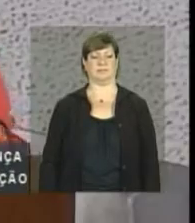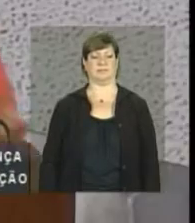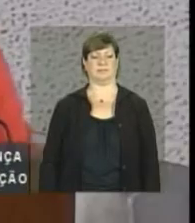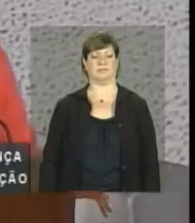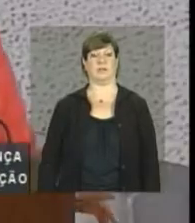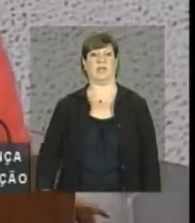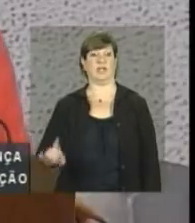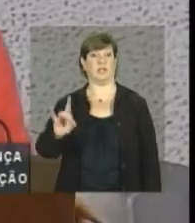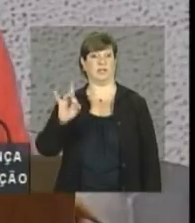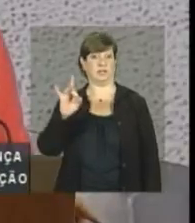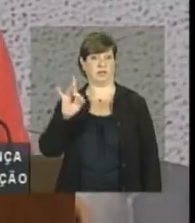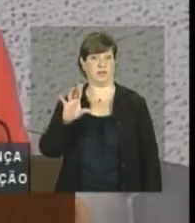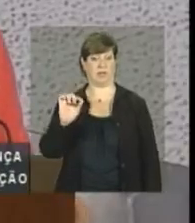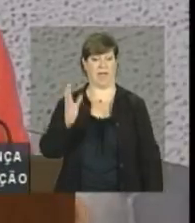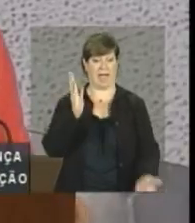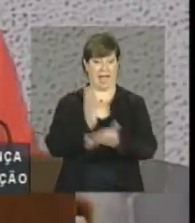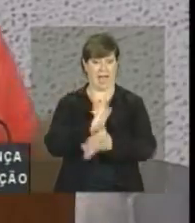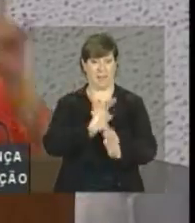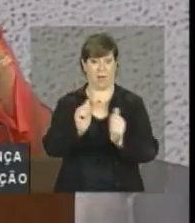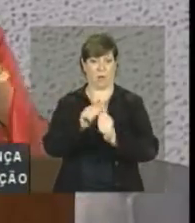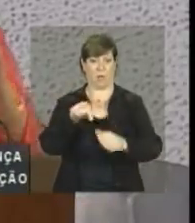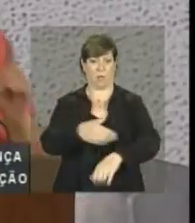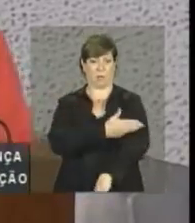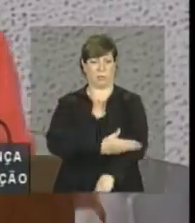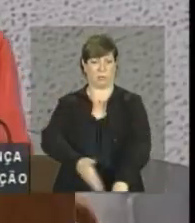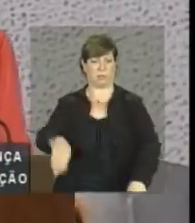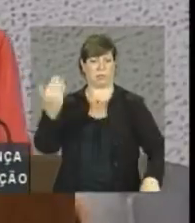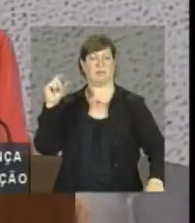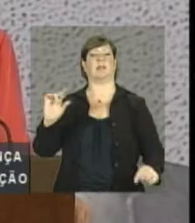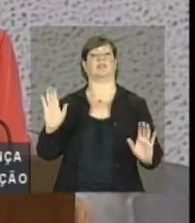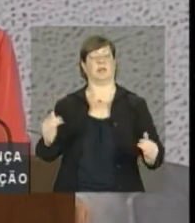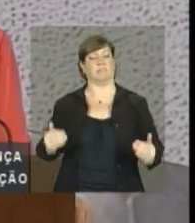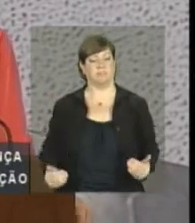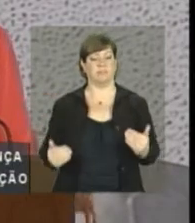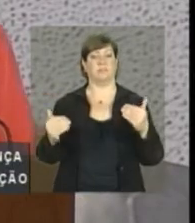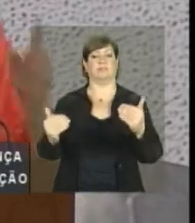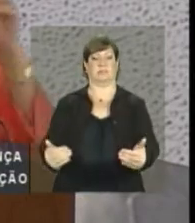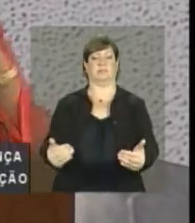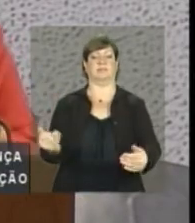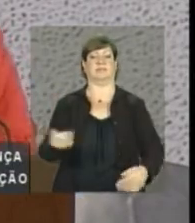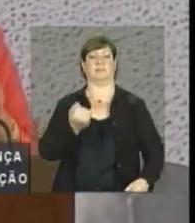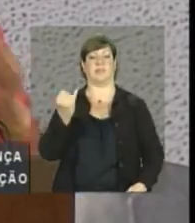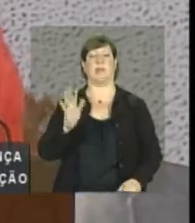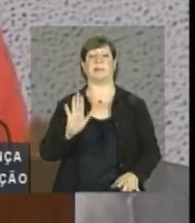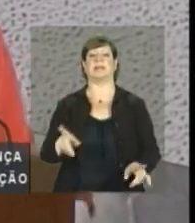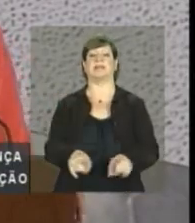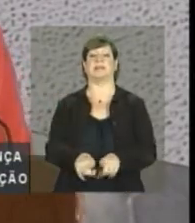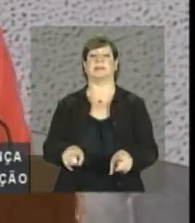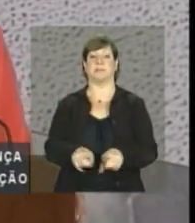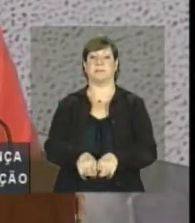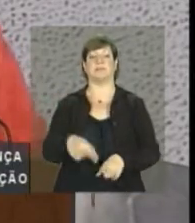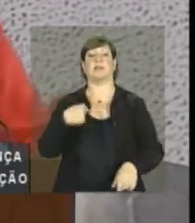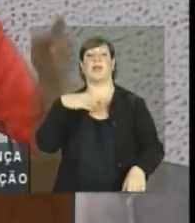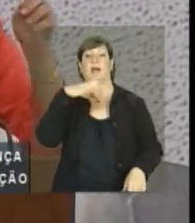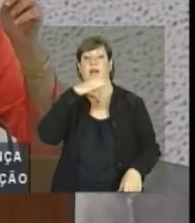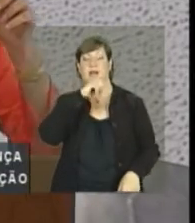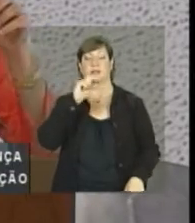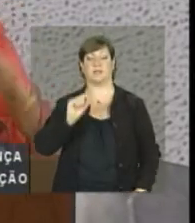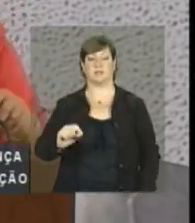Só de acabar com o gato, nós já daríamos um passo à frente. Mas também considero